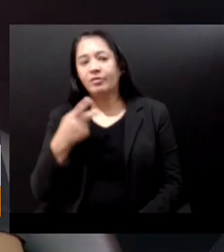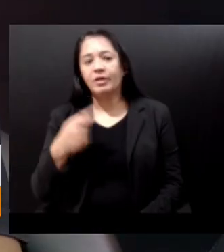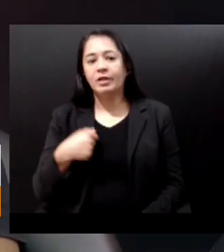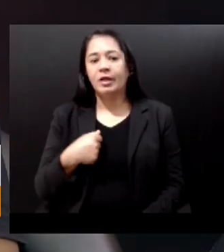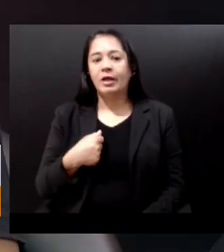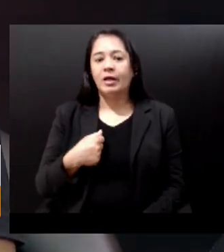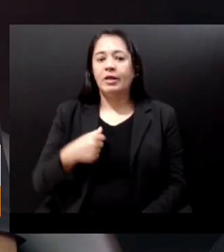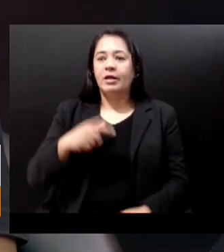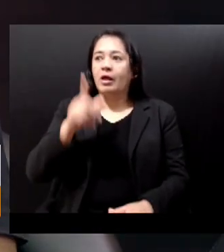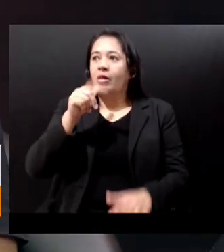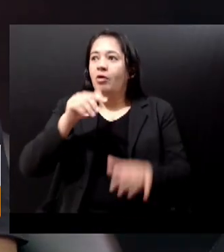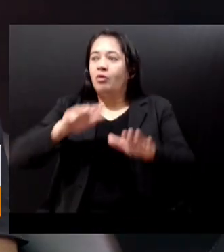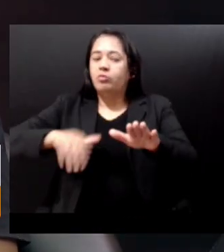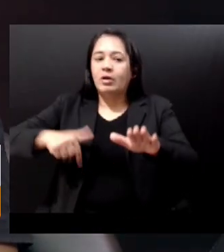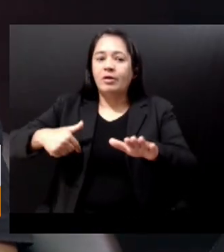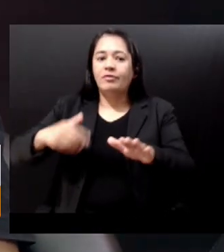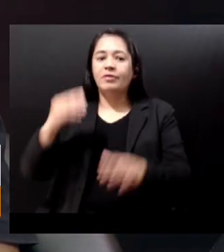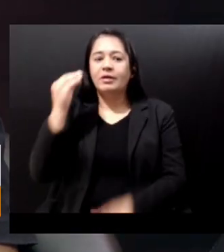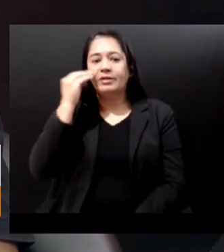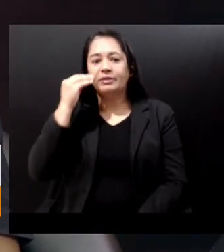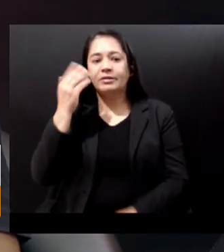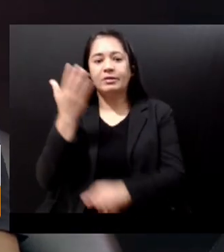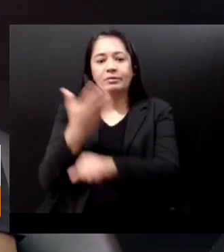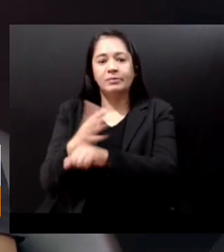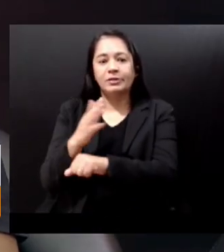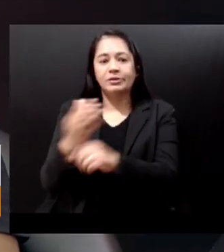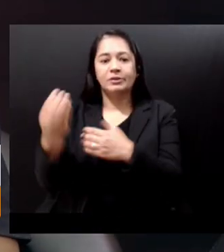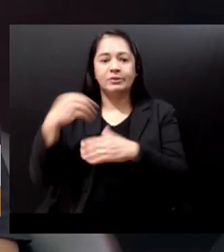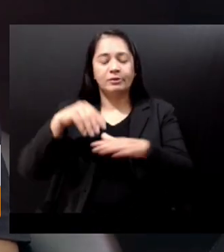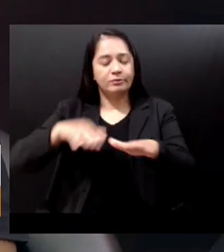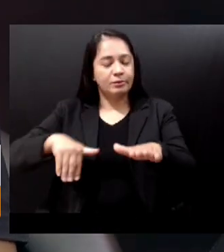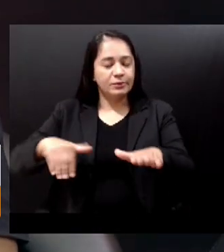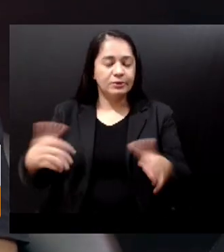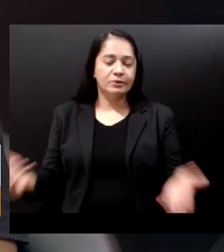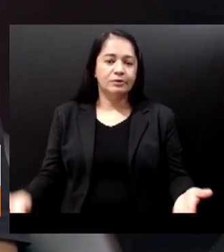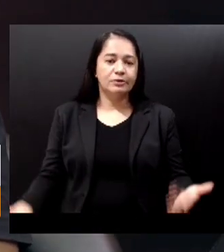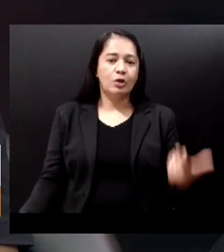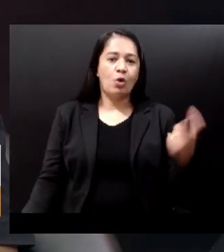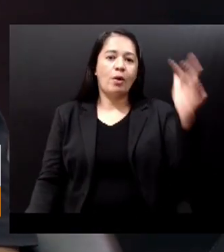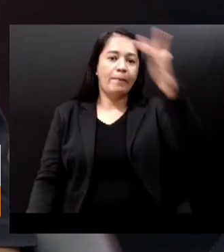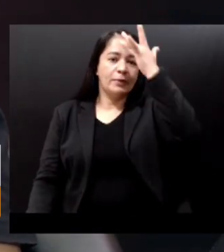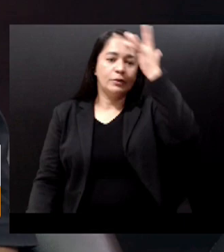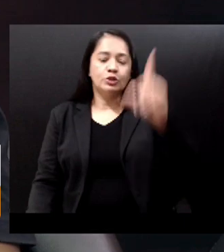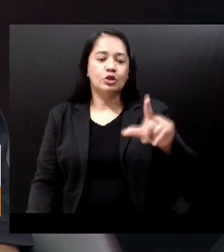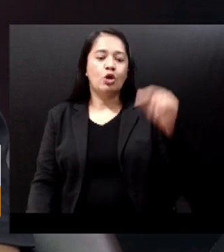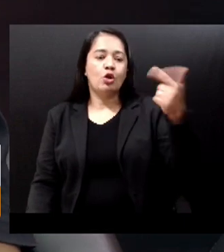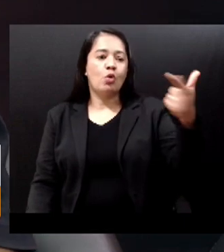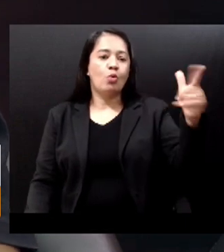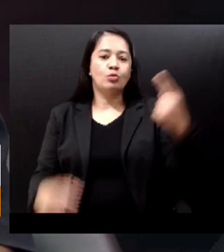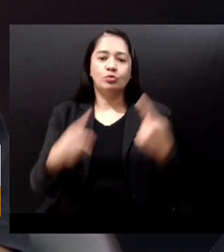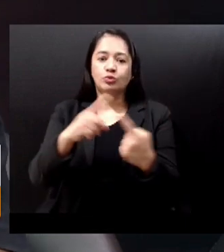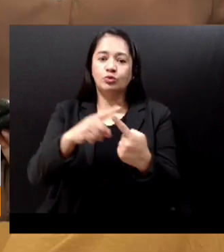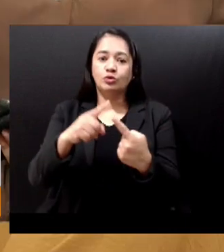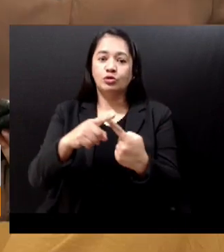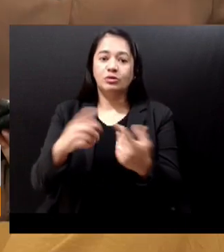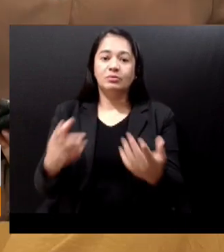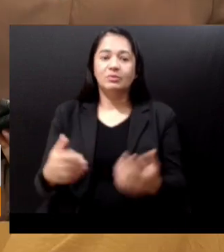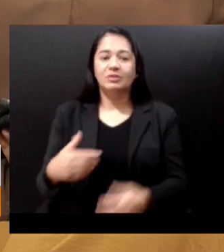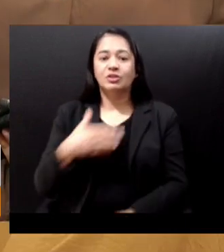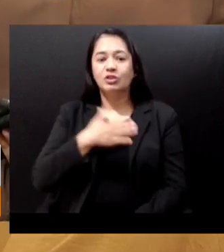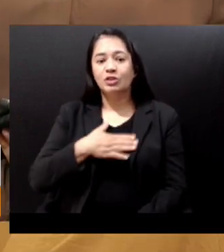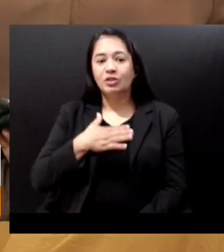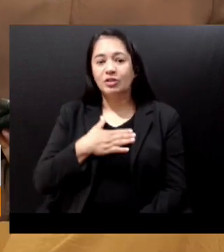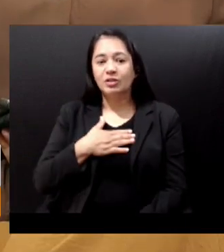então eu vou tentar fazer um exercício na piscina". Tem gente que prefere outros tipos de atividade. Tem gente que gosta de se desgastar